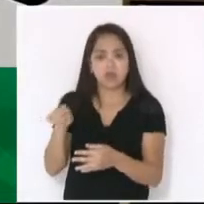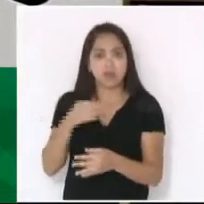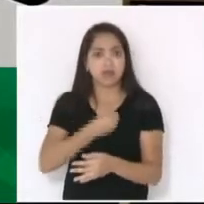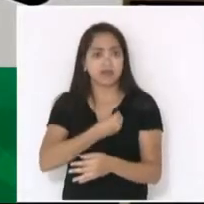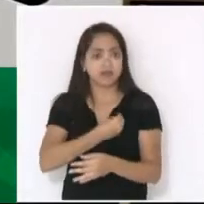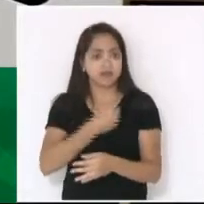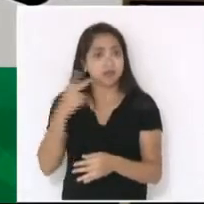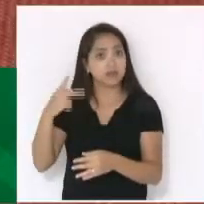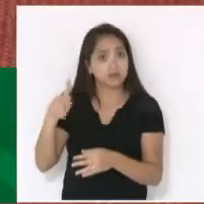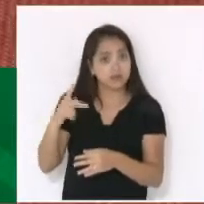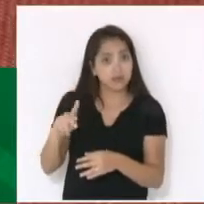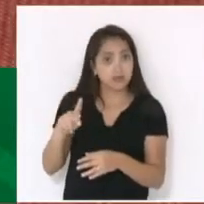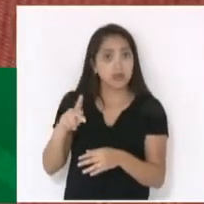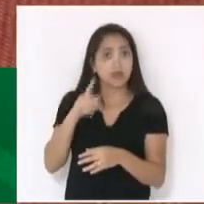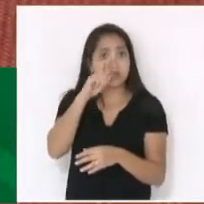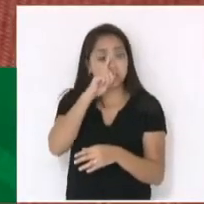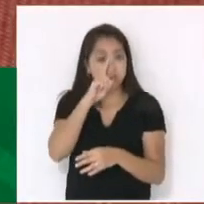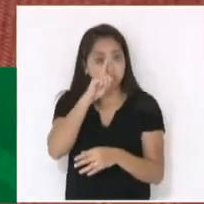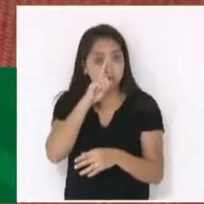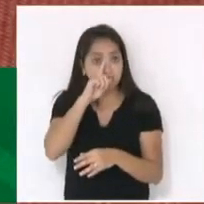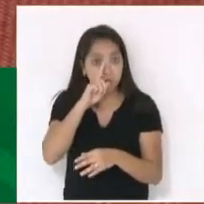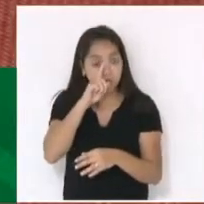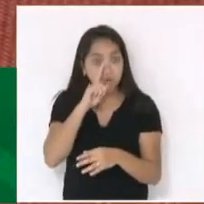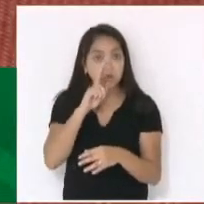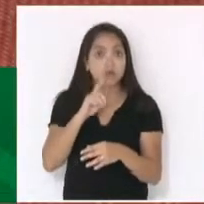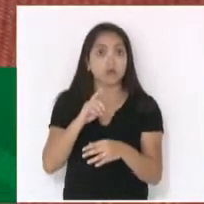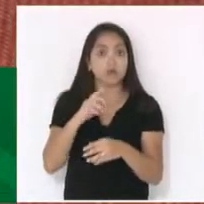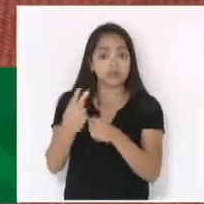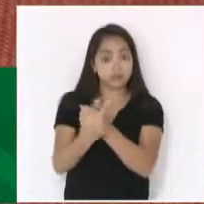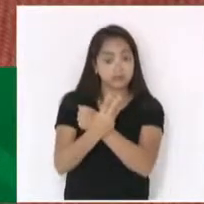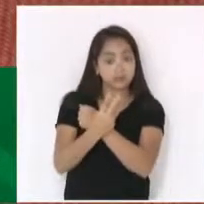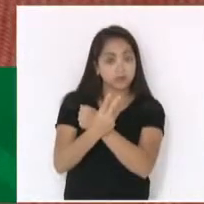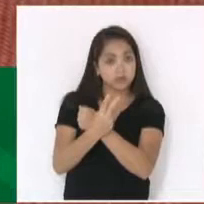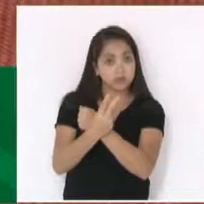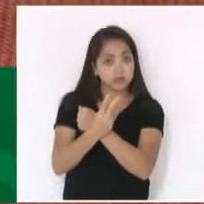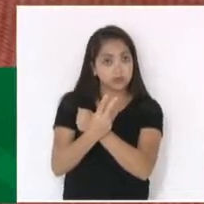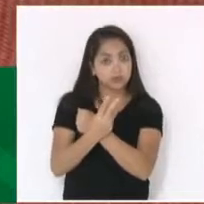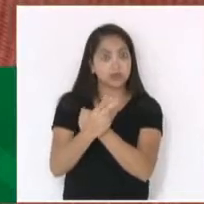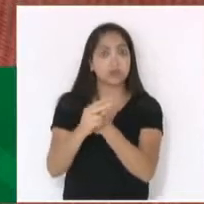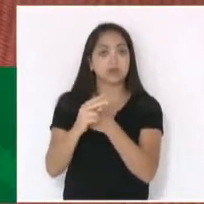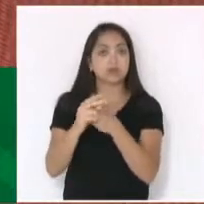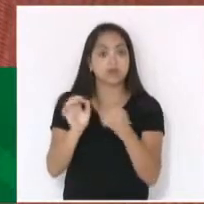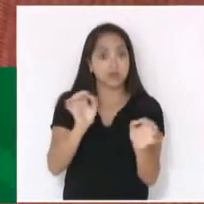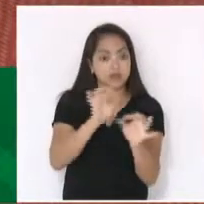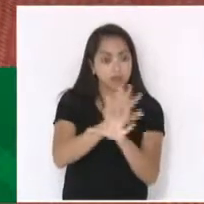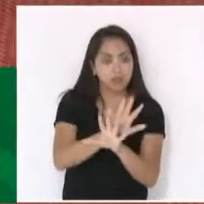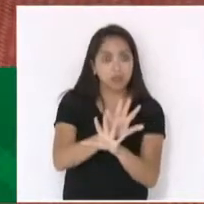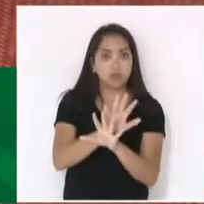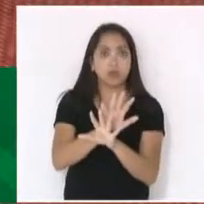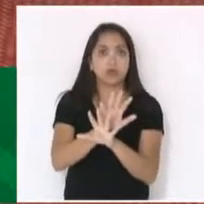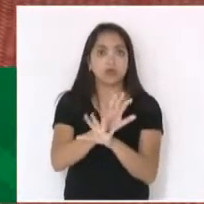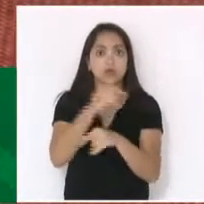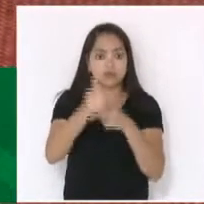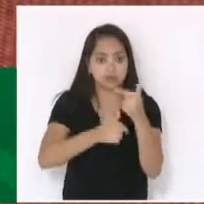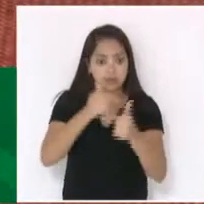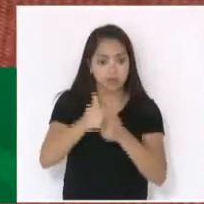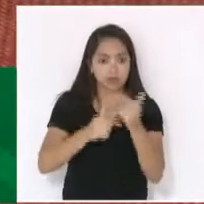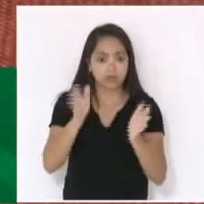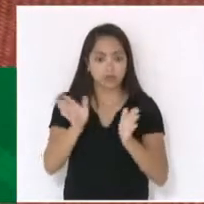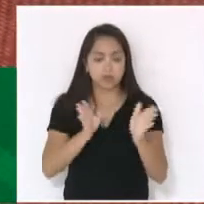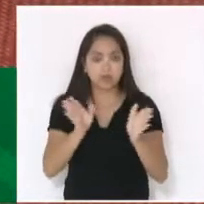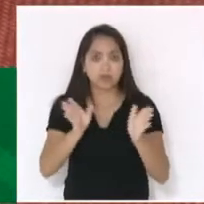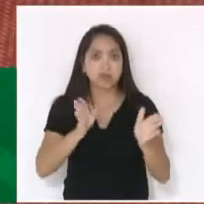inimigos eu acho que até uma maneira de ele mesmo se proteger depois de entrar para reserva Então se tem o nosso